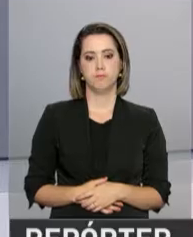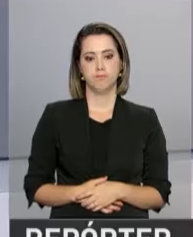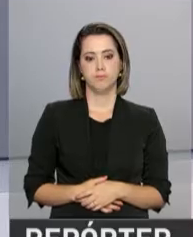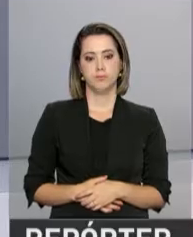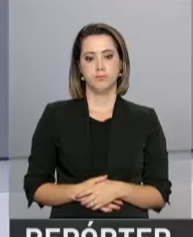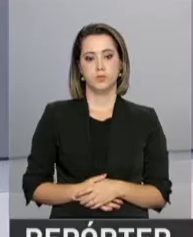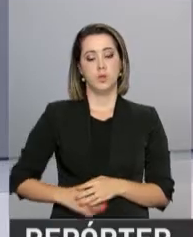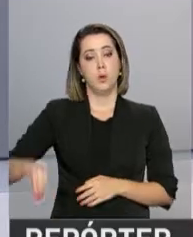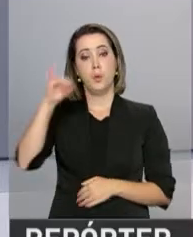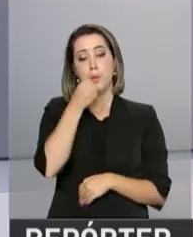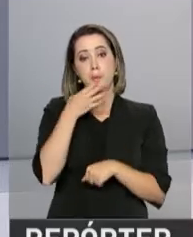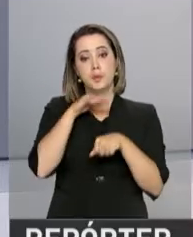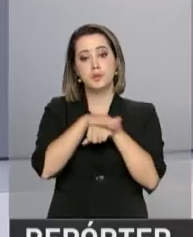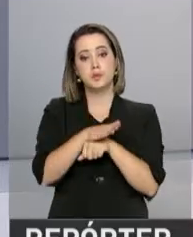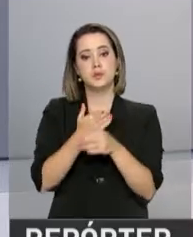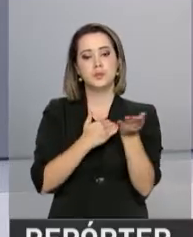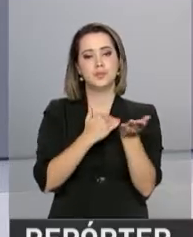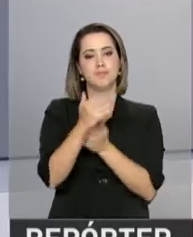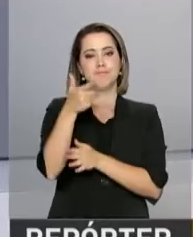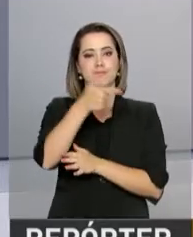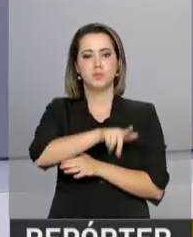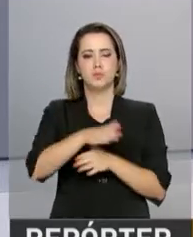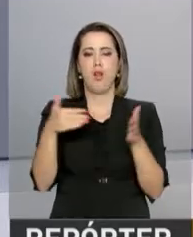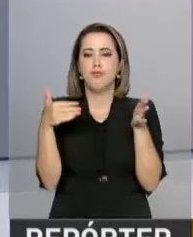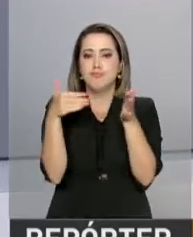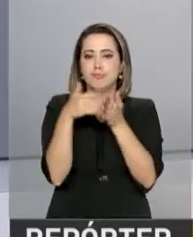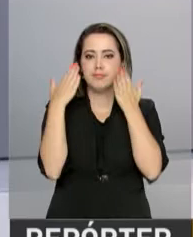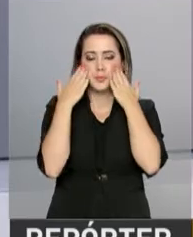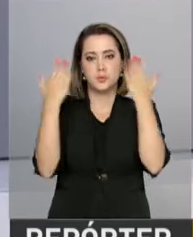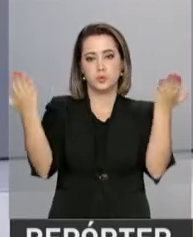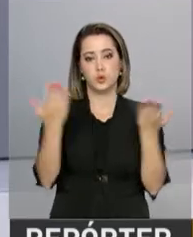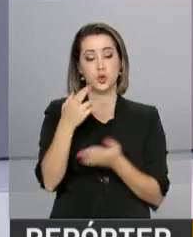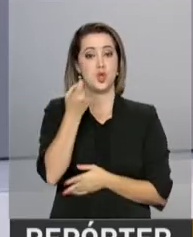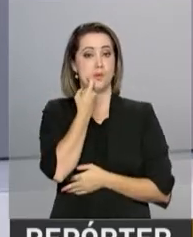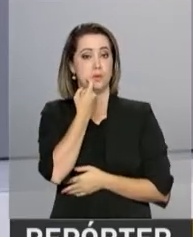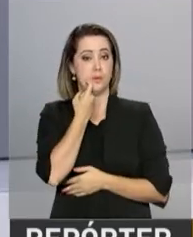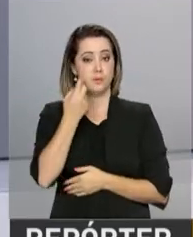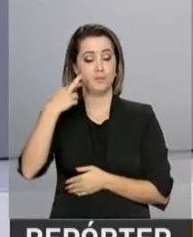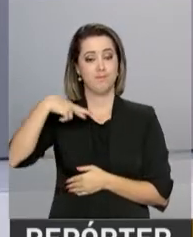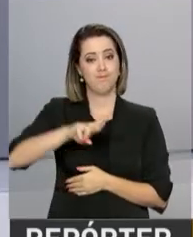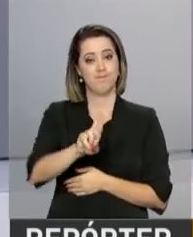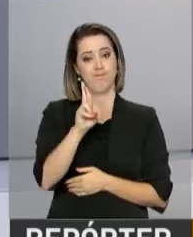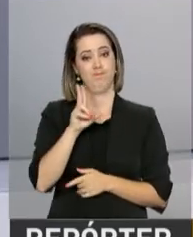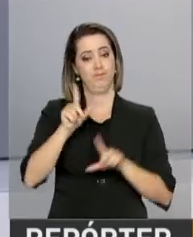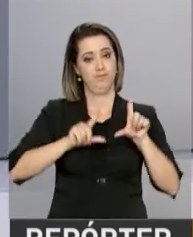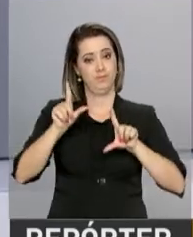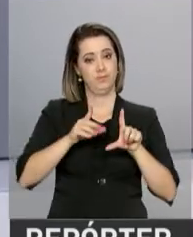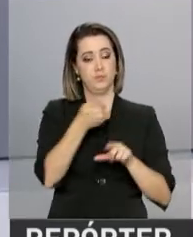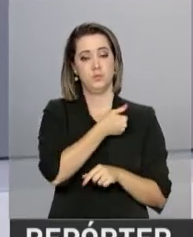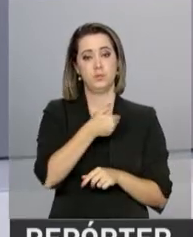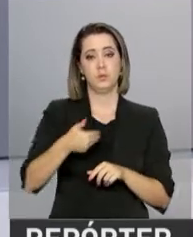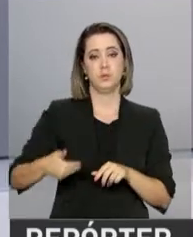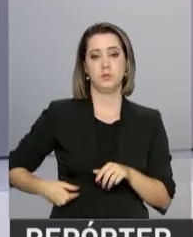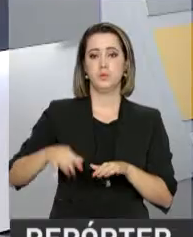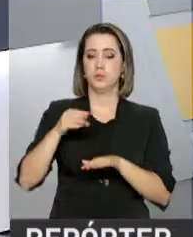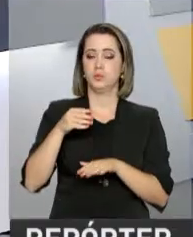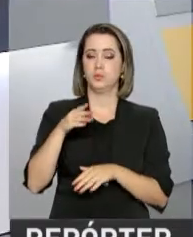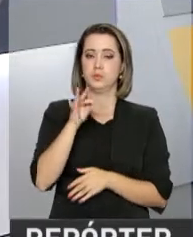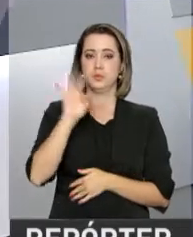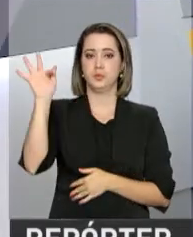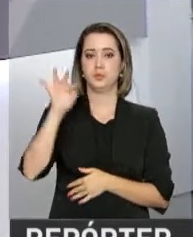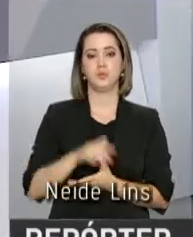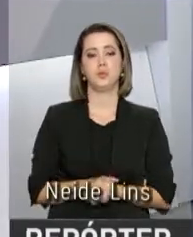olá boa noite começa agora a última edição desta sexta-feira do repórter nbr com as notícias do governo federal